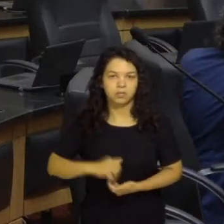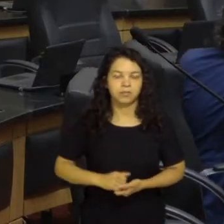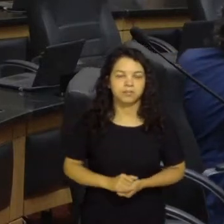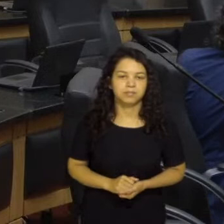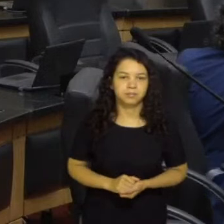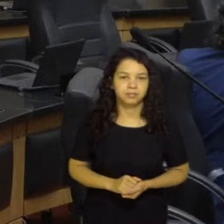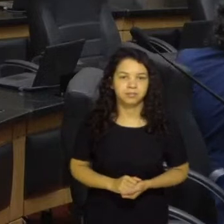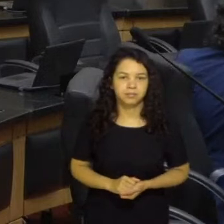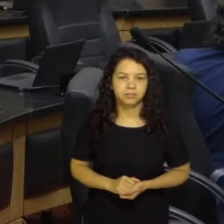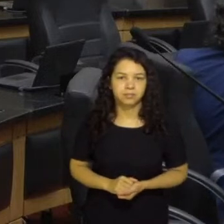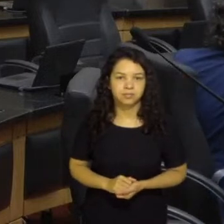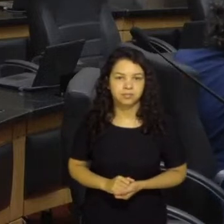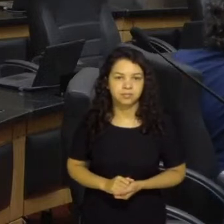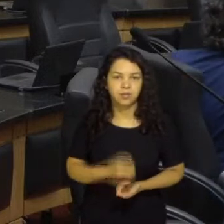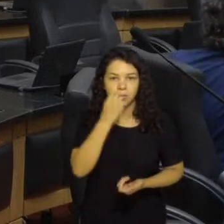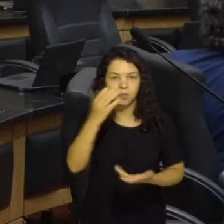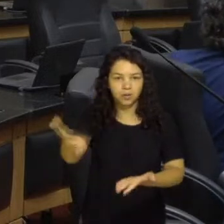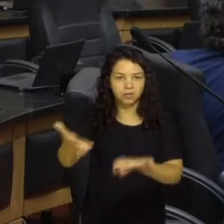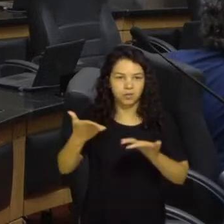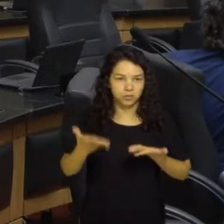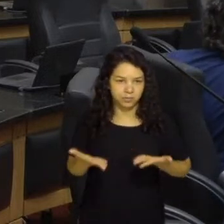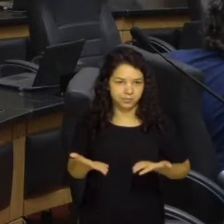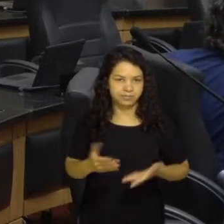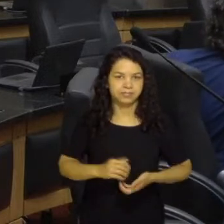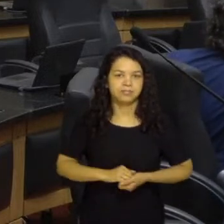Frigoto. Sejam bem-vindos.